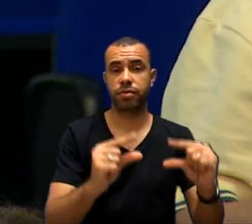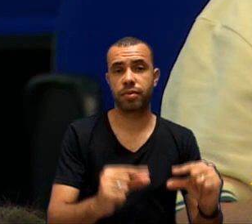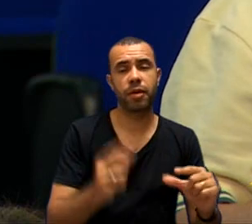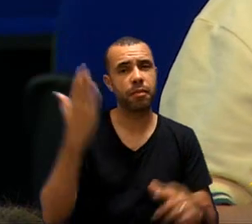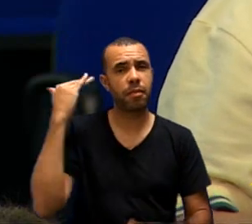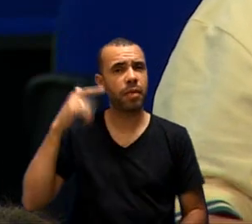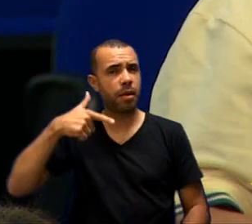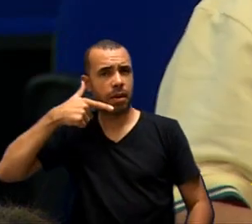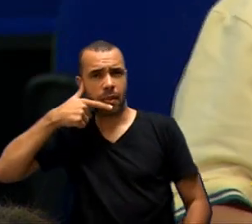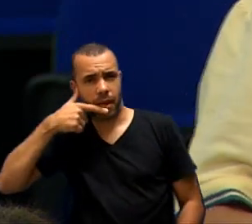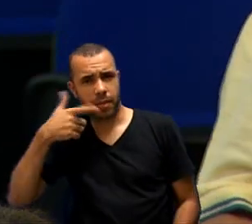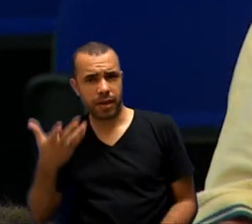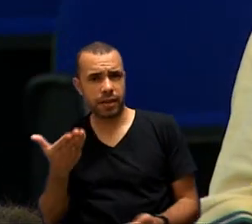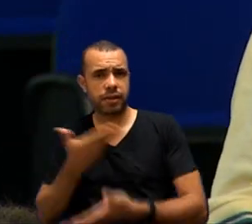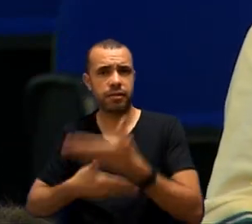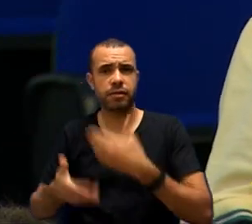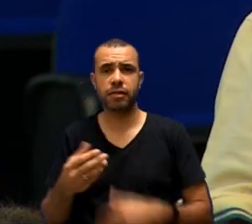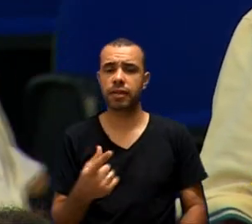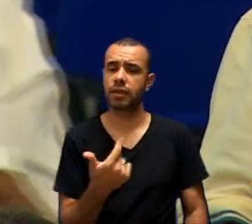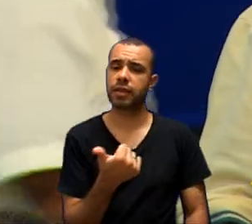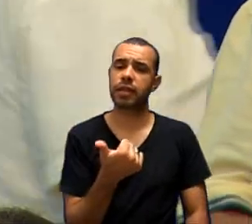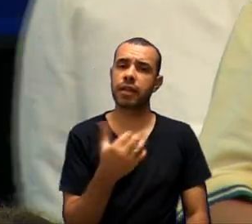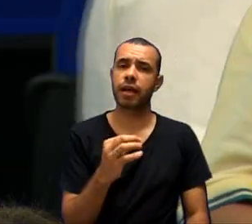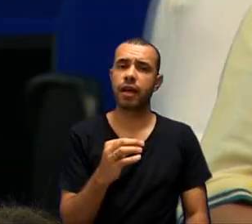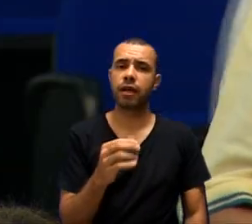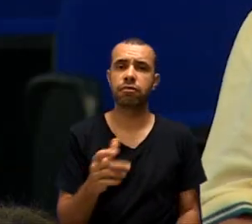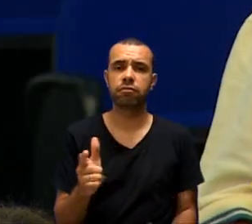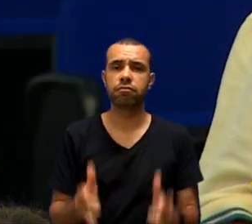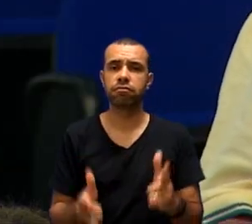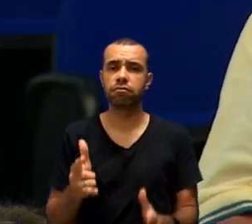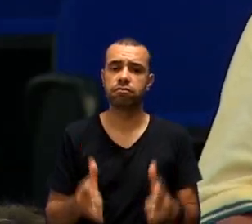era o grande empregador, se troca por 10 robôs.